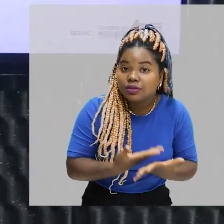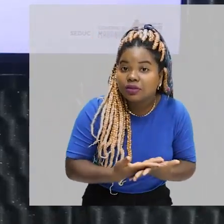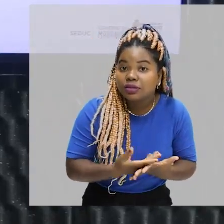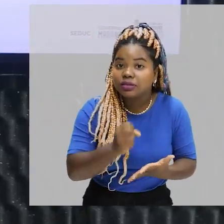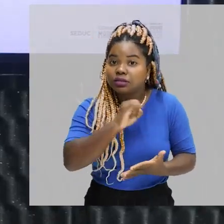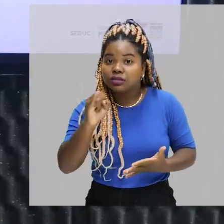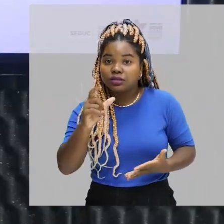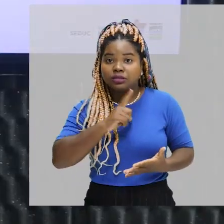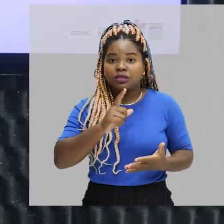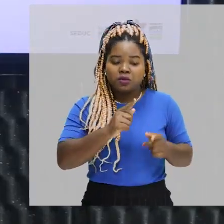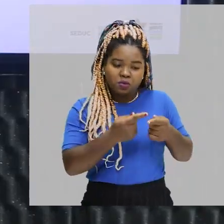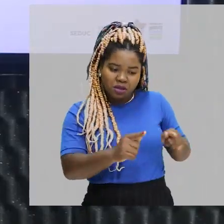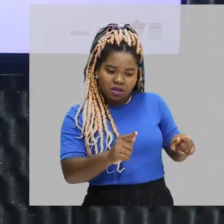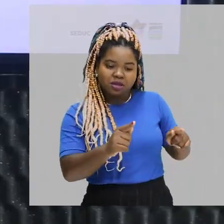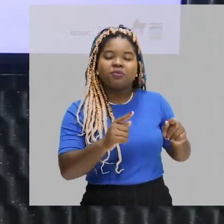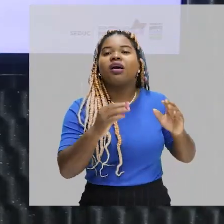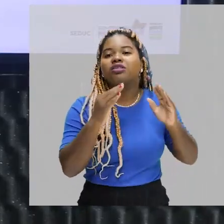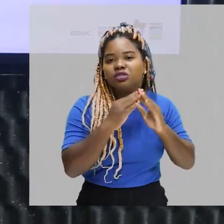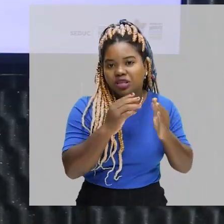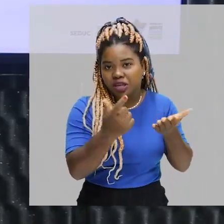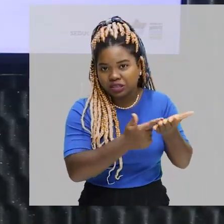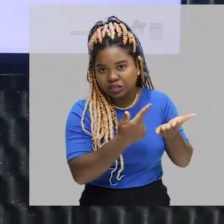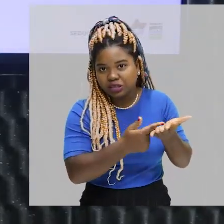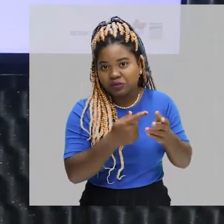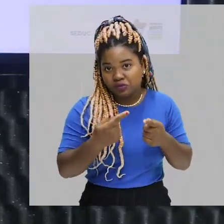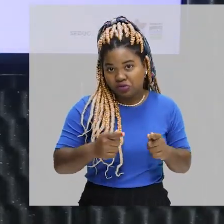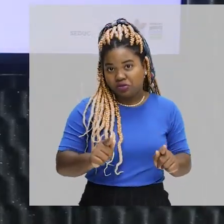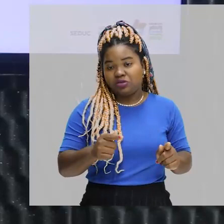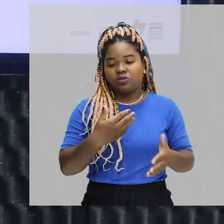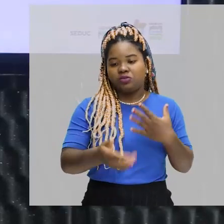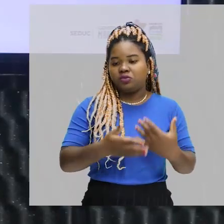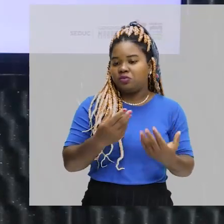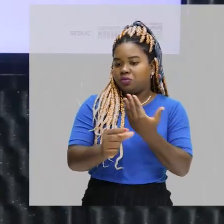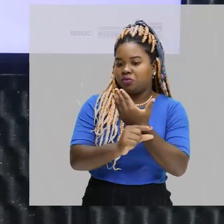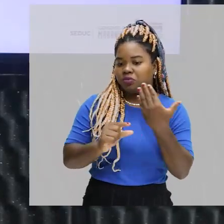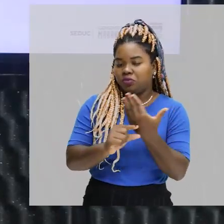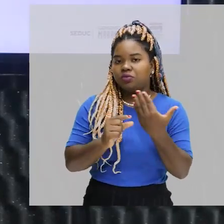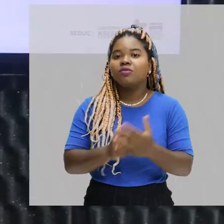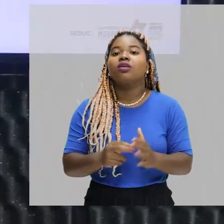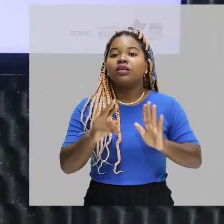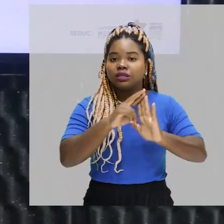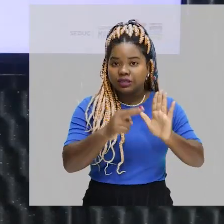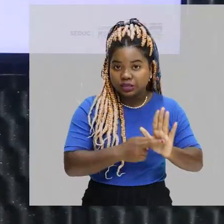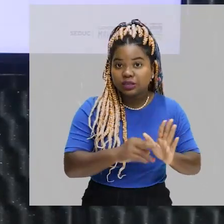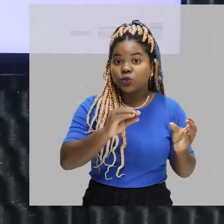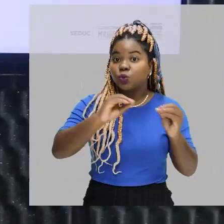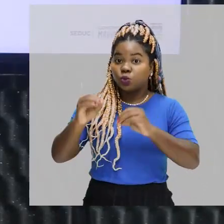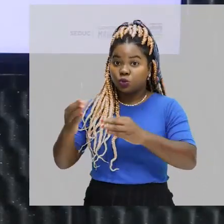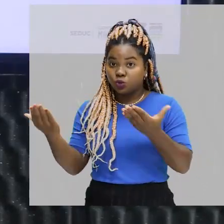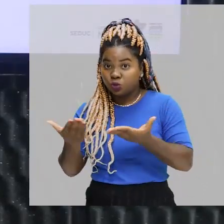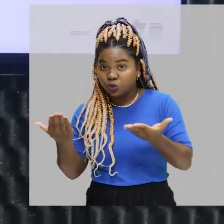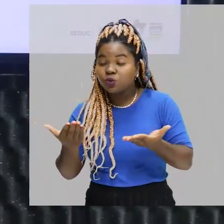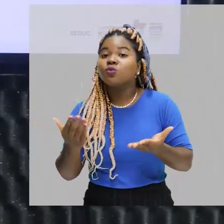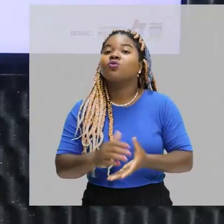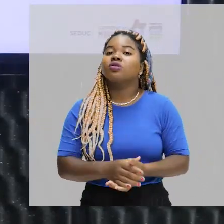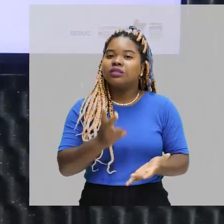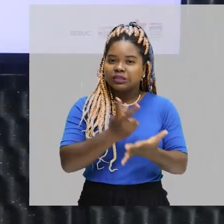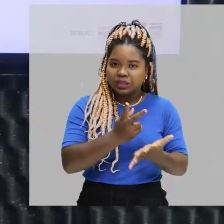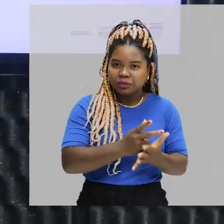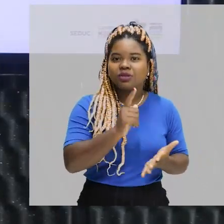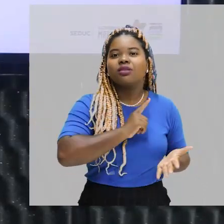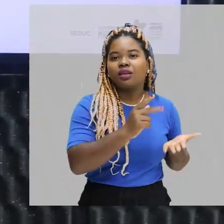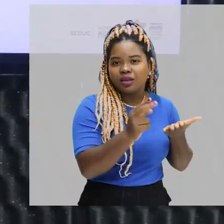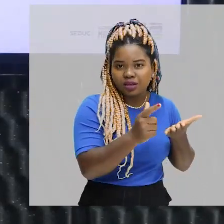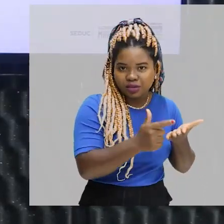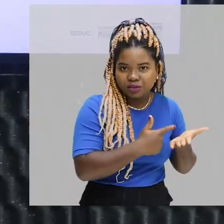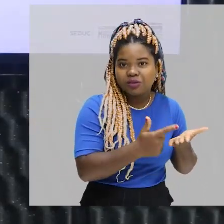Se você tiver uma gramática em casa, não importa o autor, essas regras que eu trouxe hoje estão lá